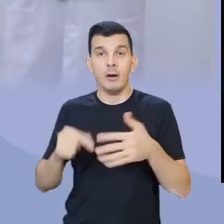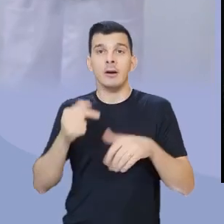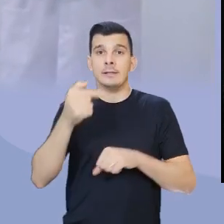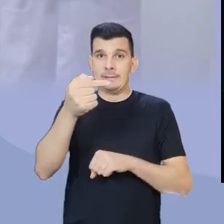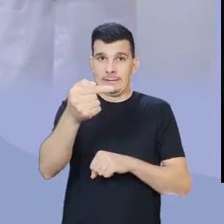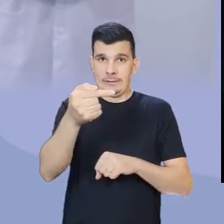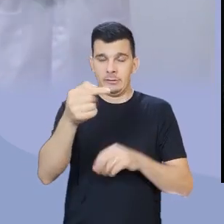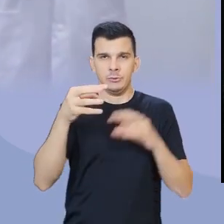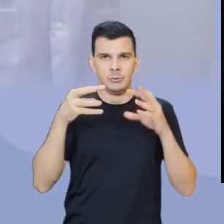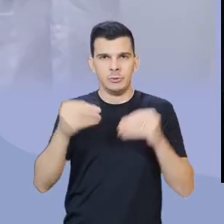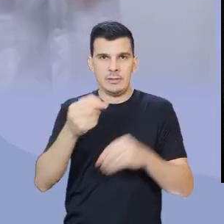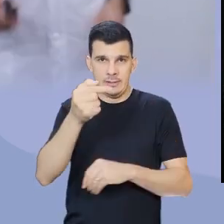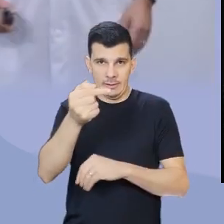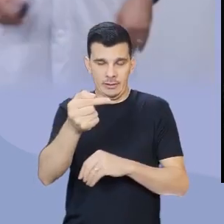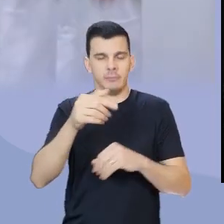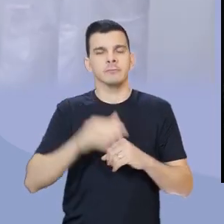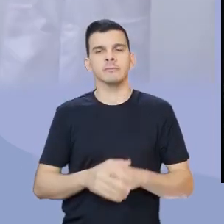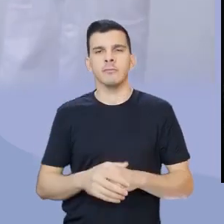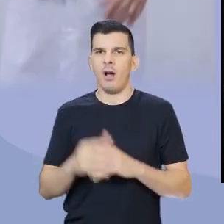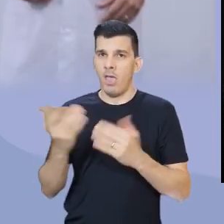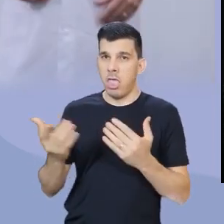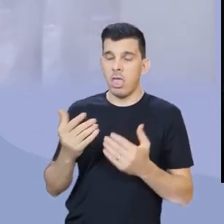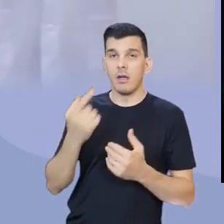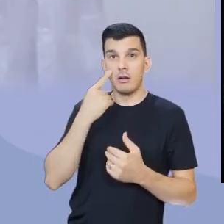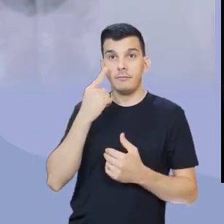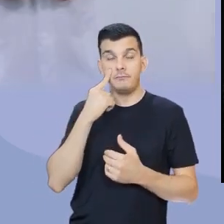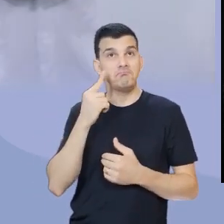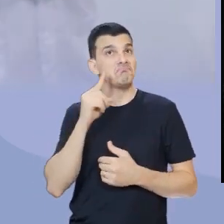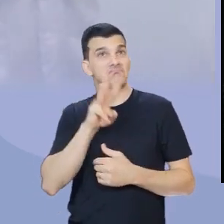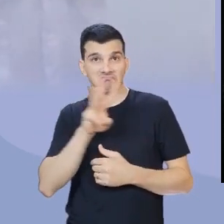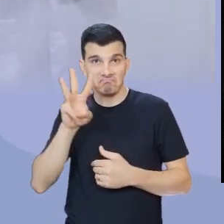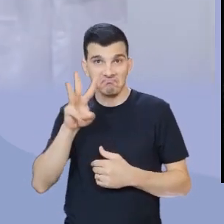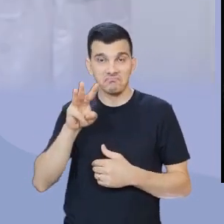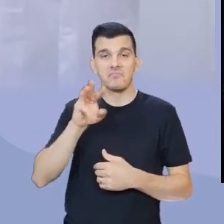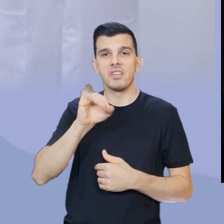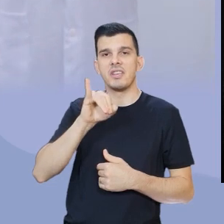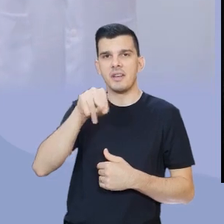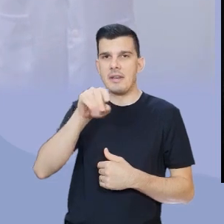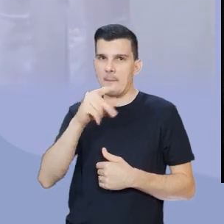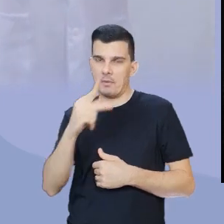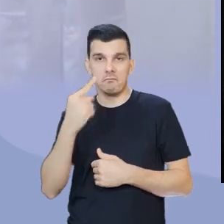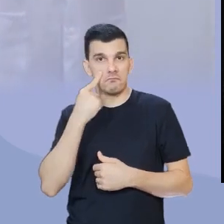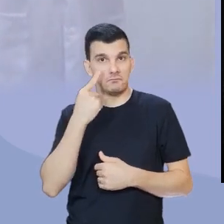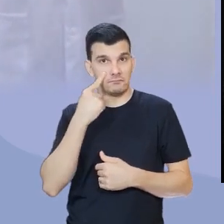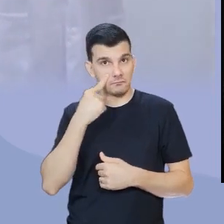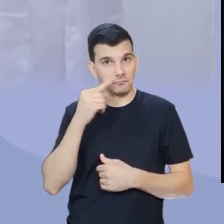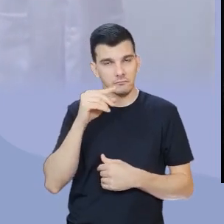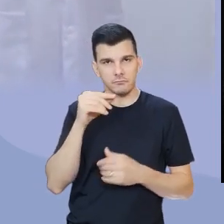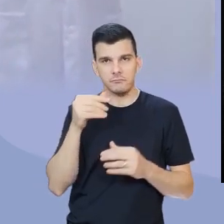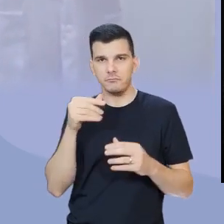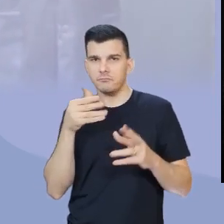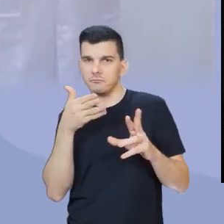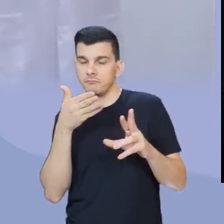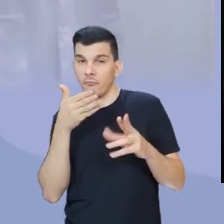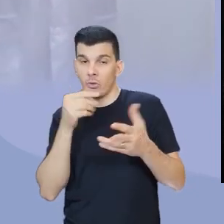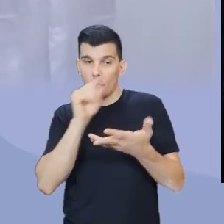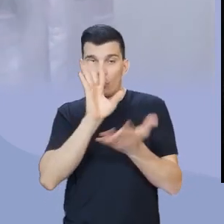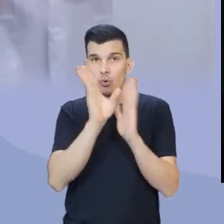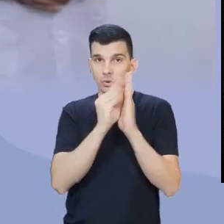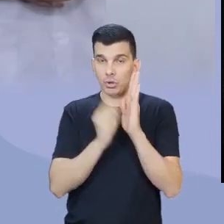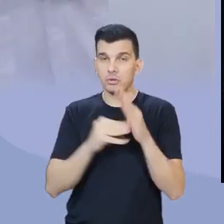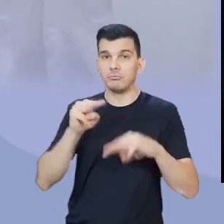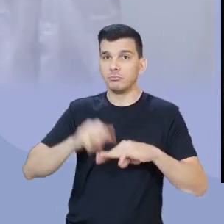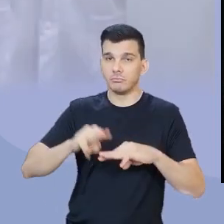7 competências matemáticas. Isso está lá no site do INEP, é só consultar lá, matriz de referência do Enem